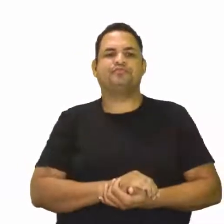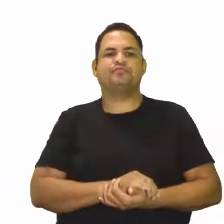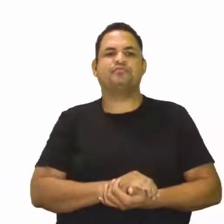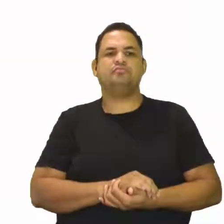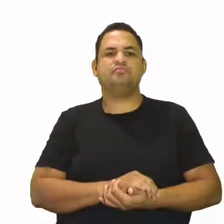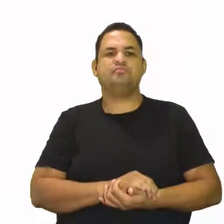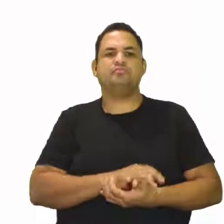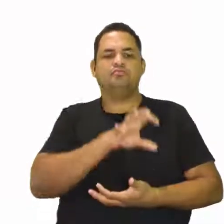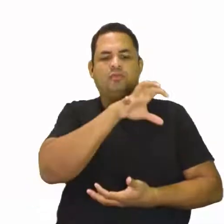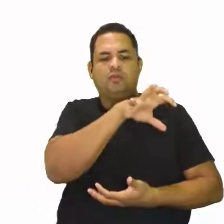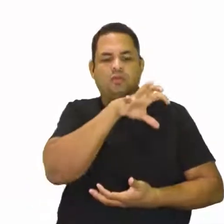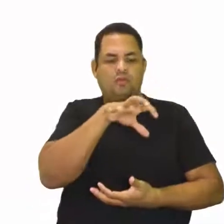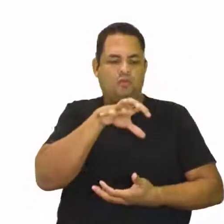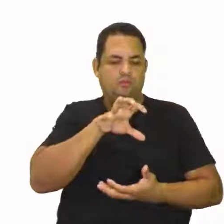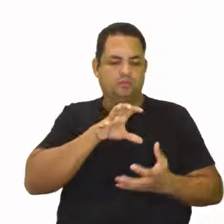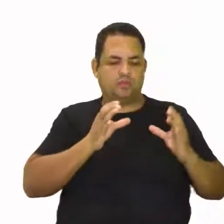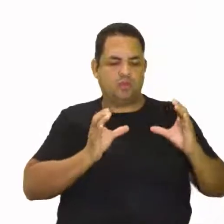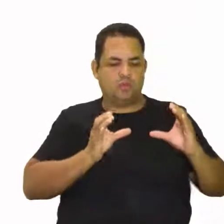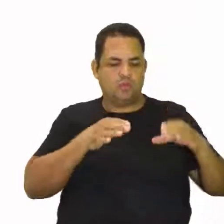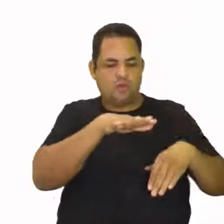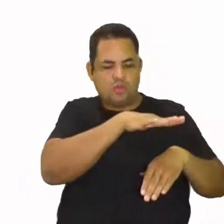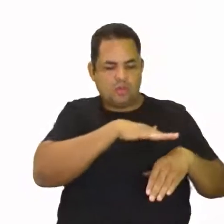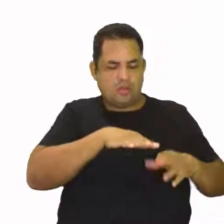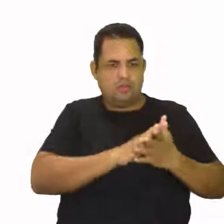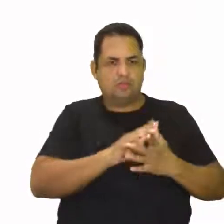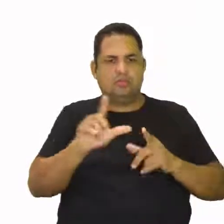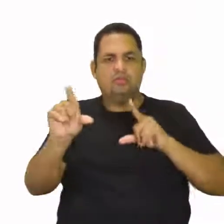O local escolhido, aonde foi?